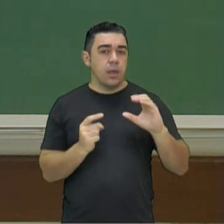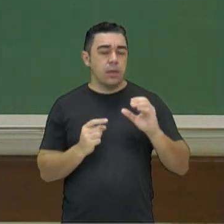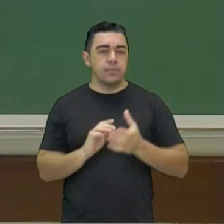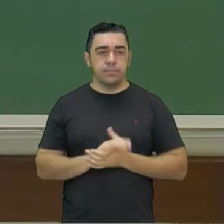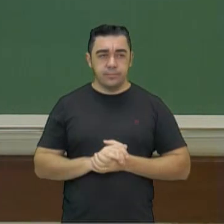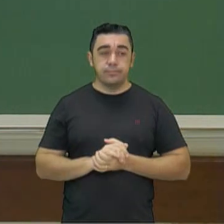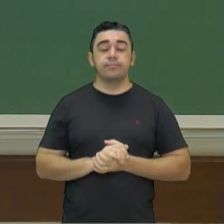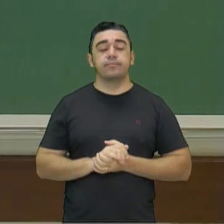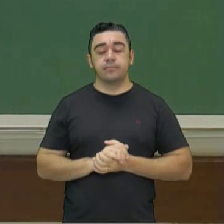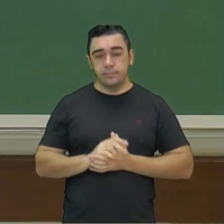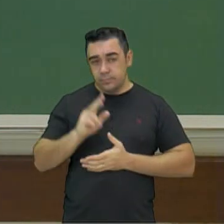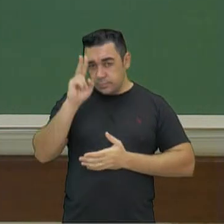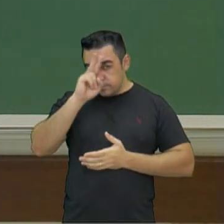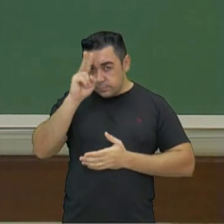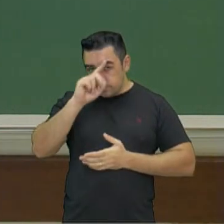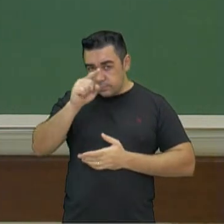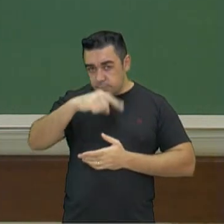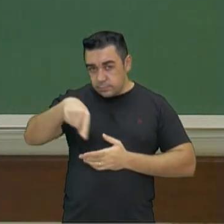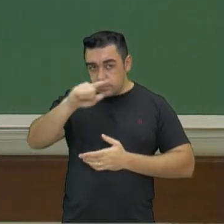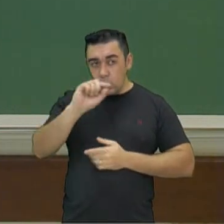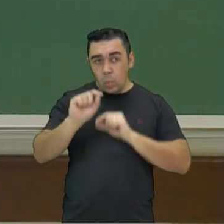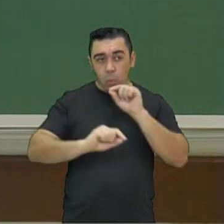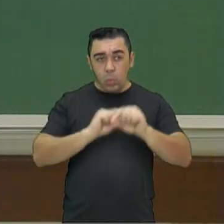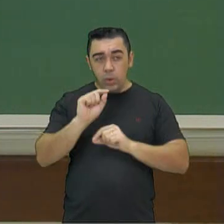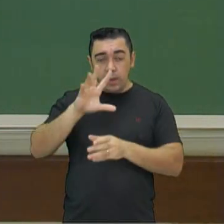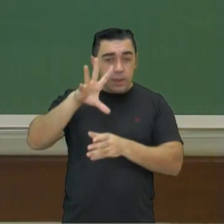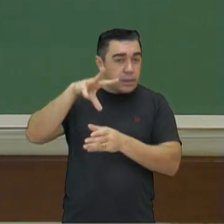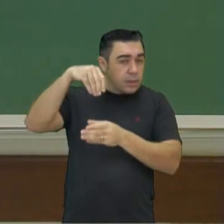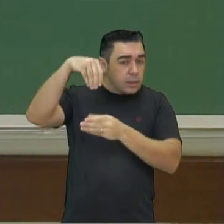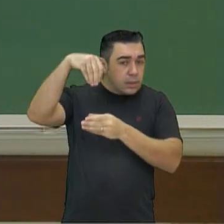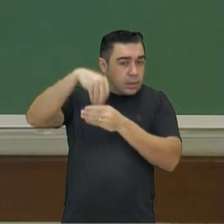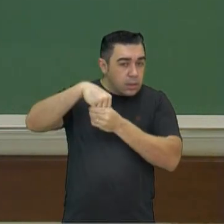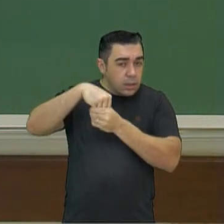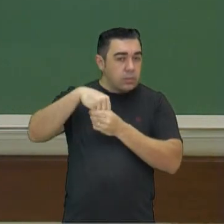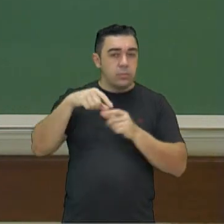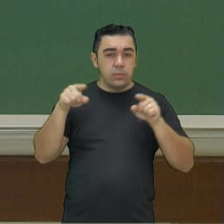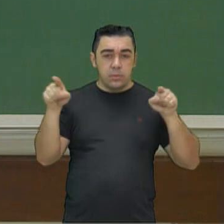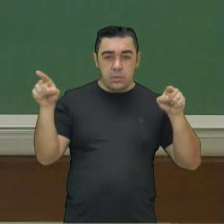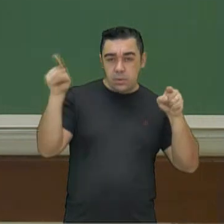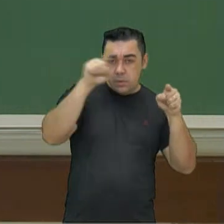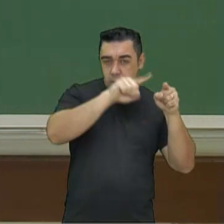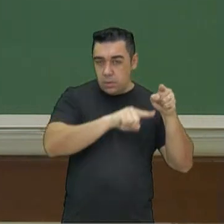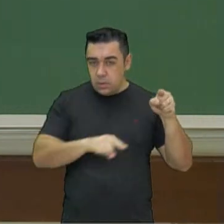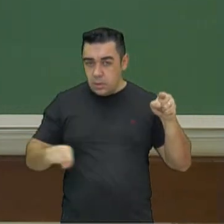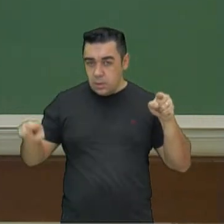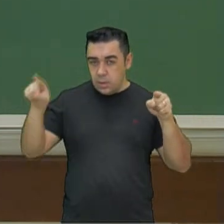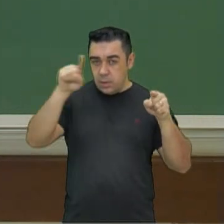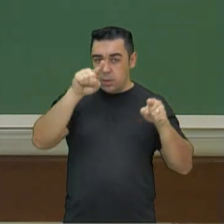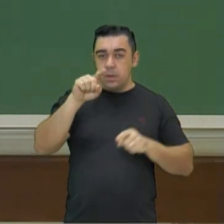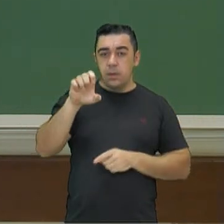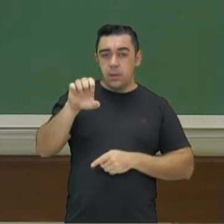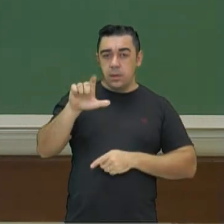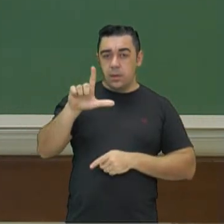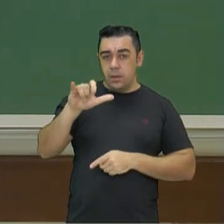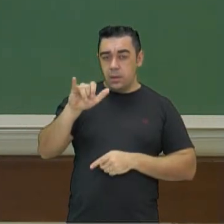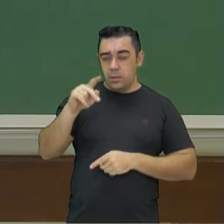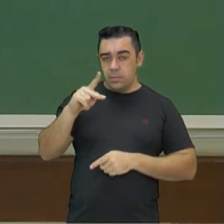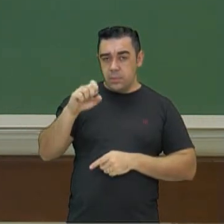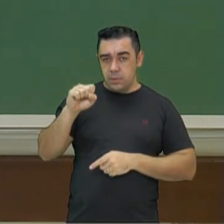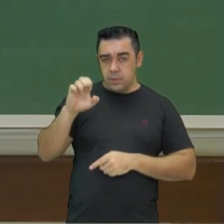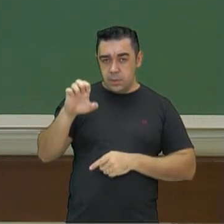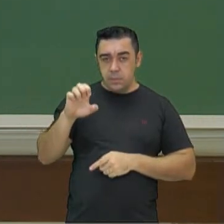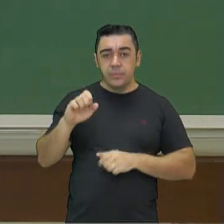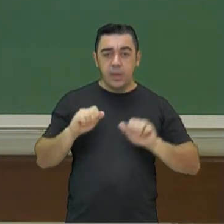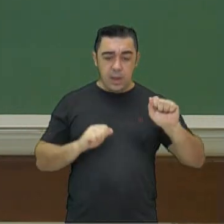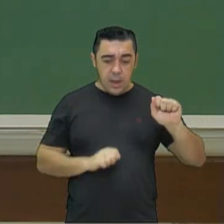C? Relembrando aqui com vocês os elementos de uma elipse. Vamos focar no A, no B e